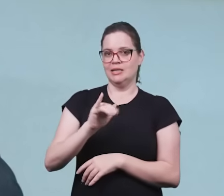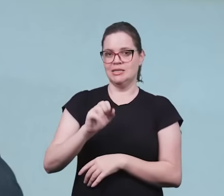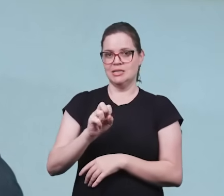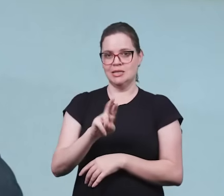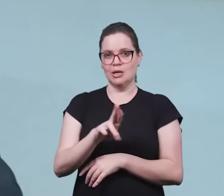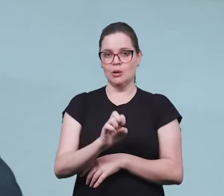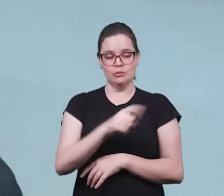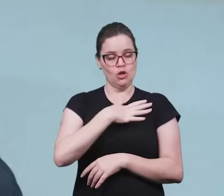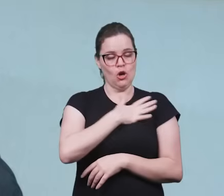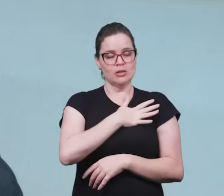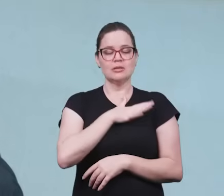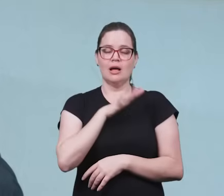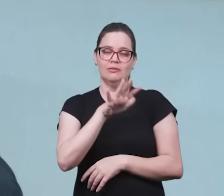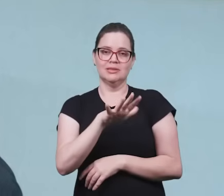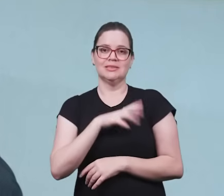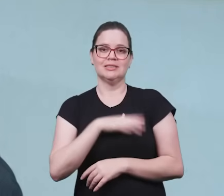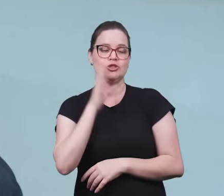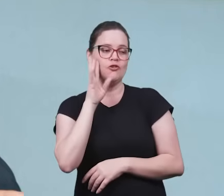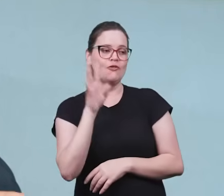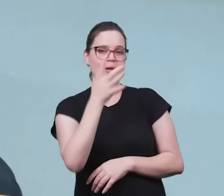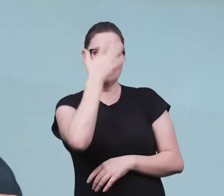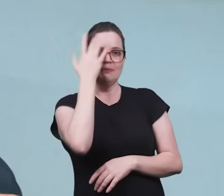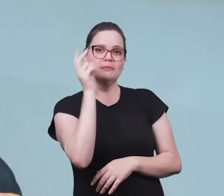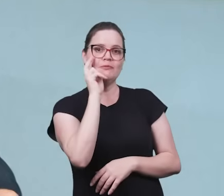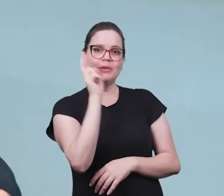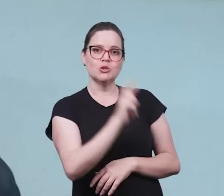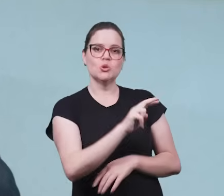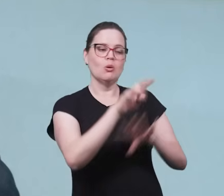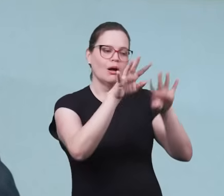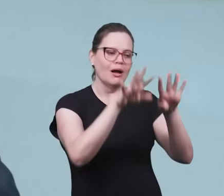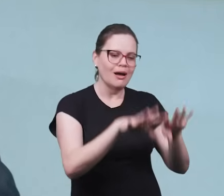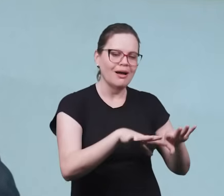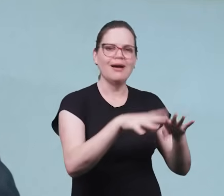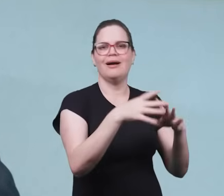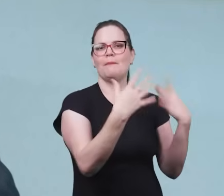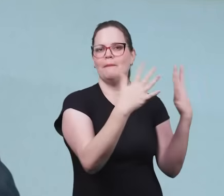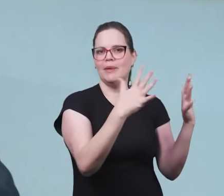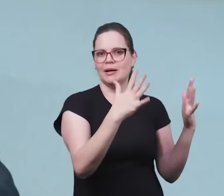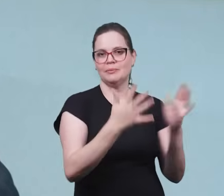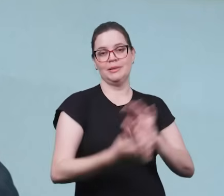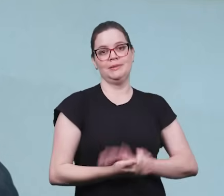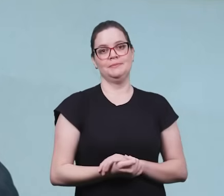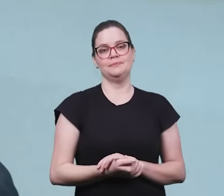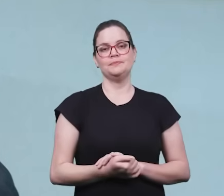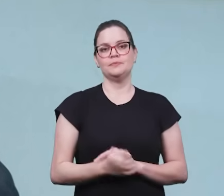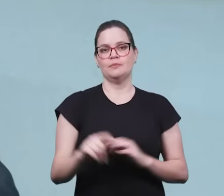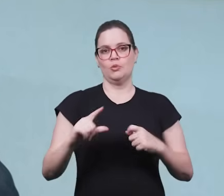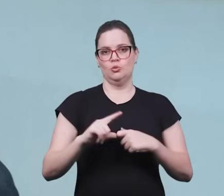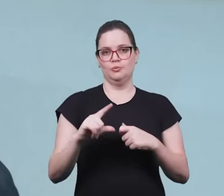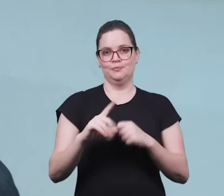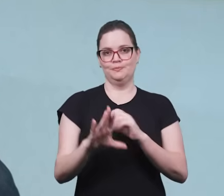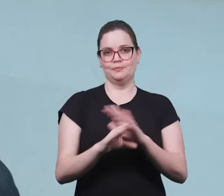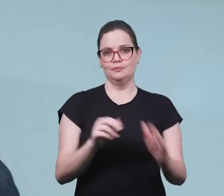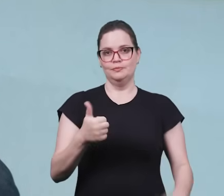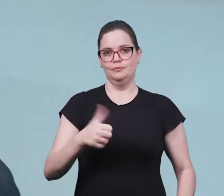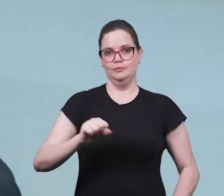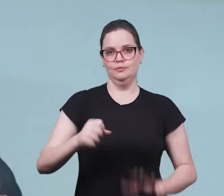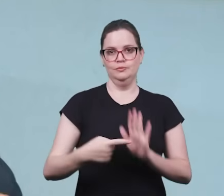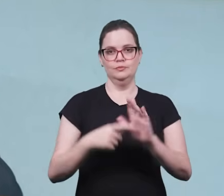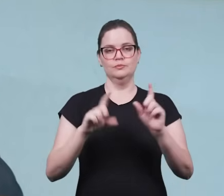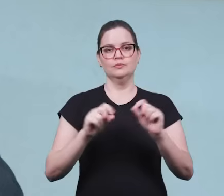eles gostavam disso. Jesus fala isso lá no Evangelho, né, de Lucas, no capítulo 18, na oração